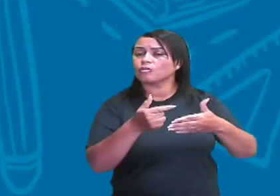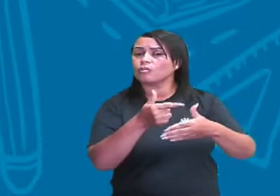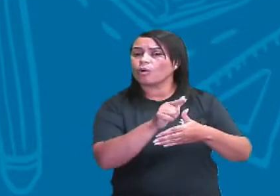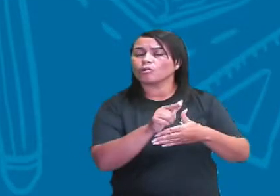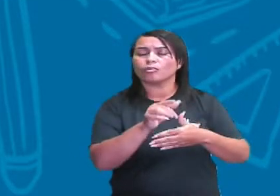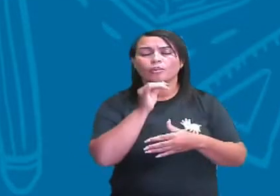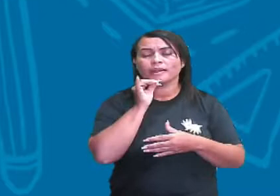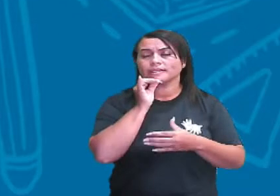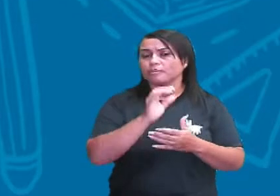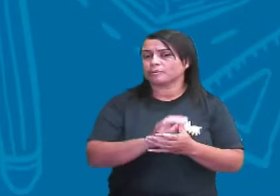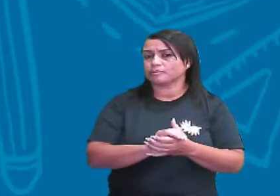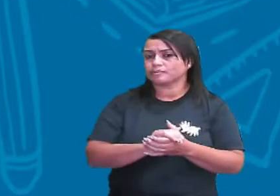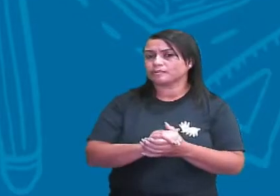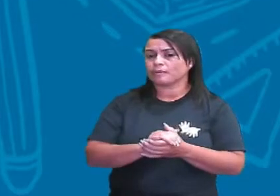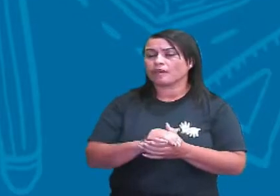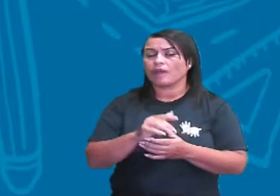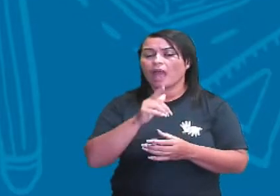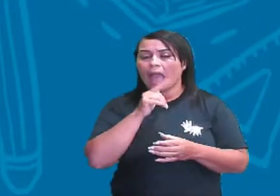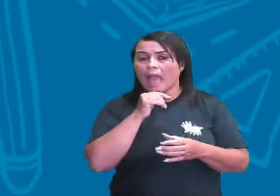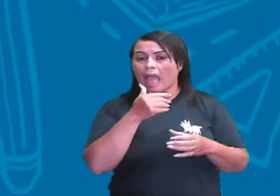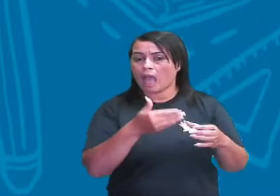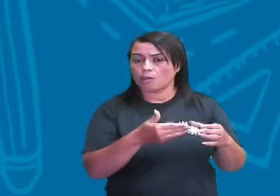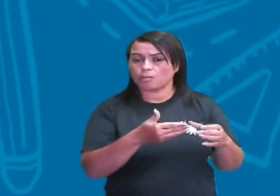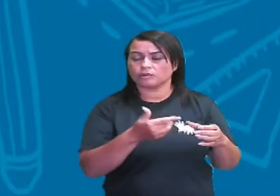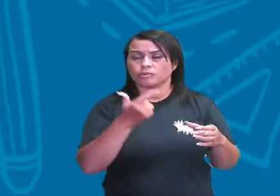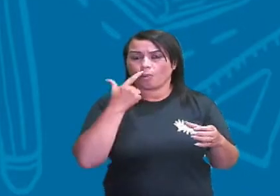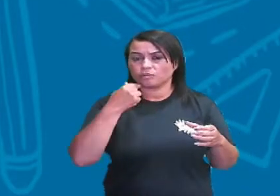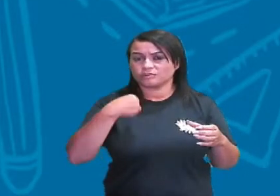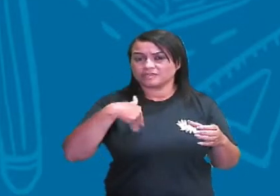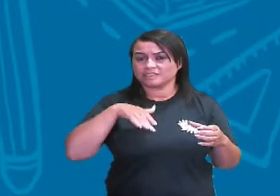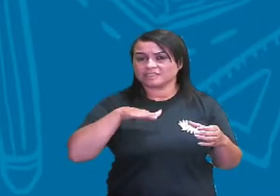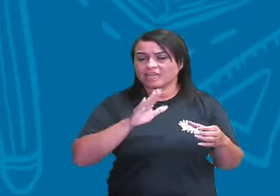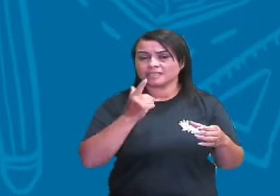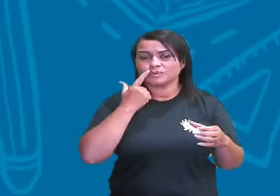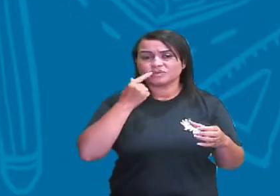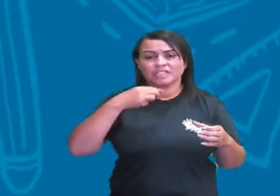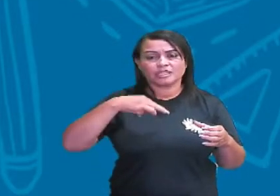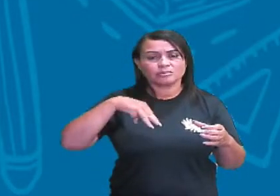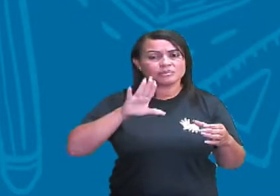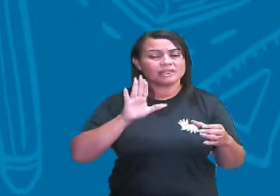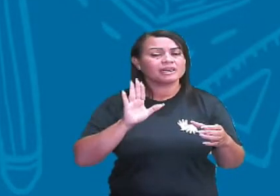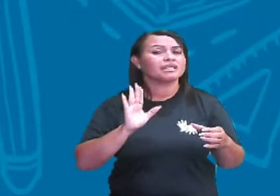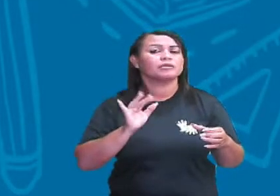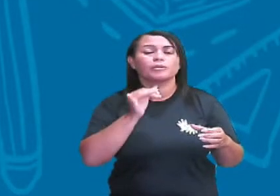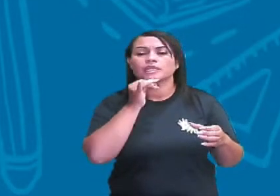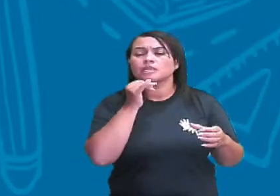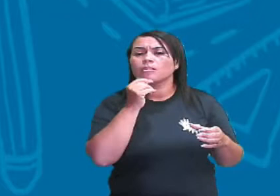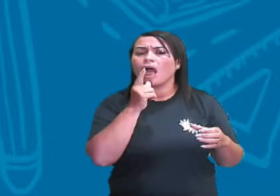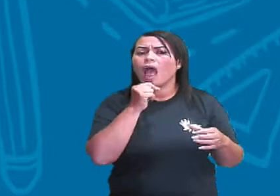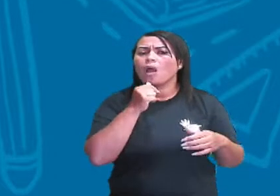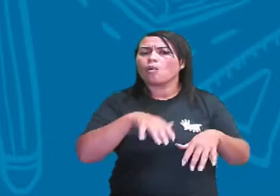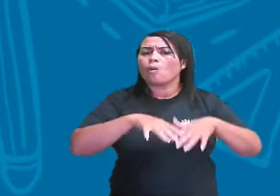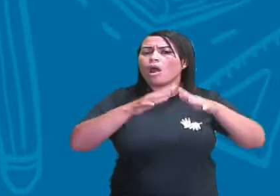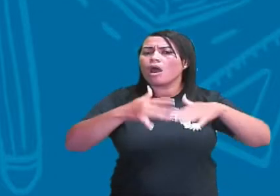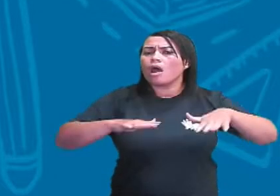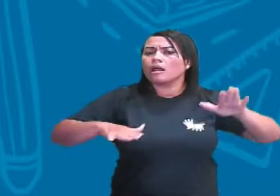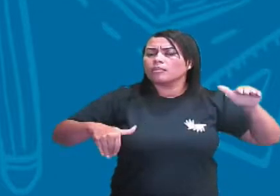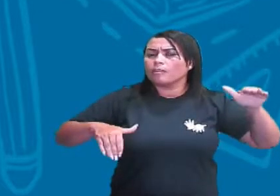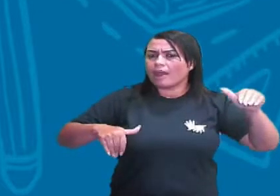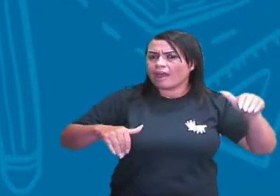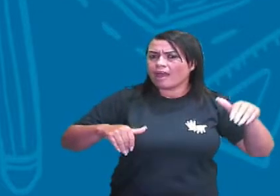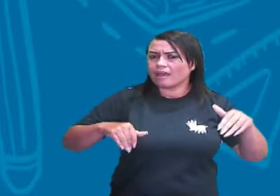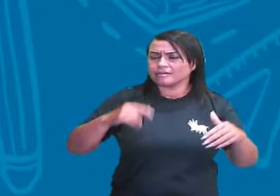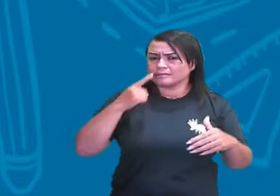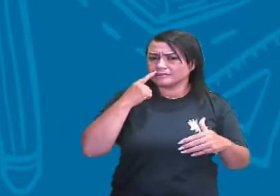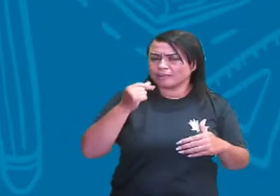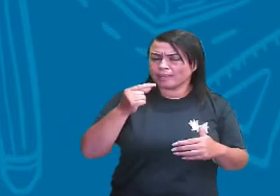exemplo, se você tem uma água com sais, por exemplo, uma água do mar, você pode aquecer essa água, passar